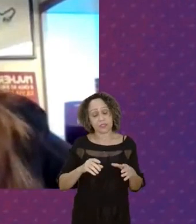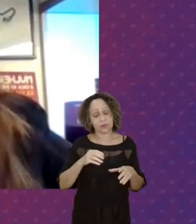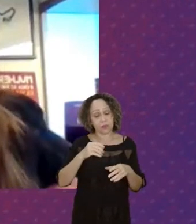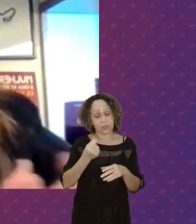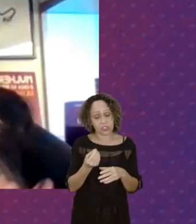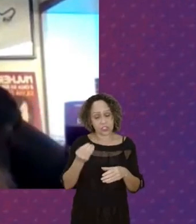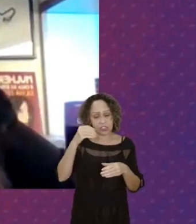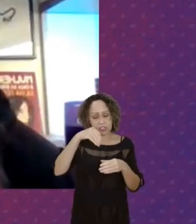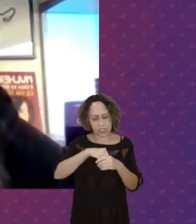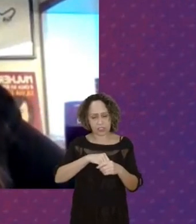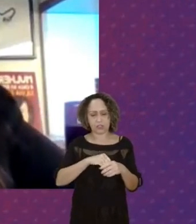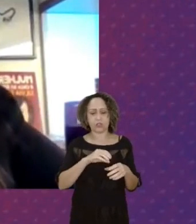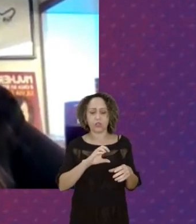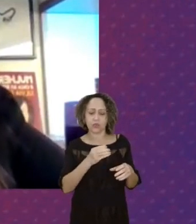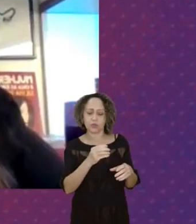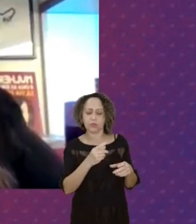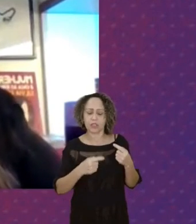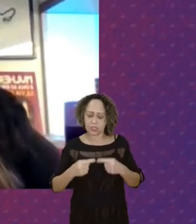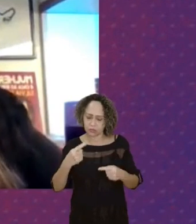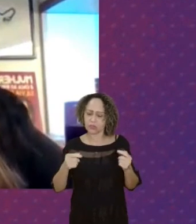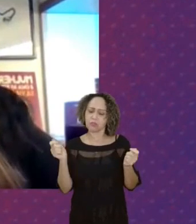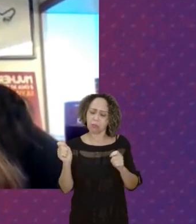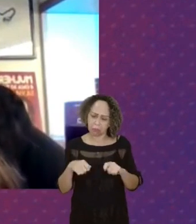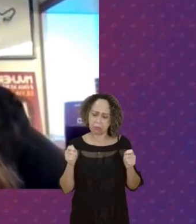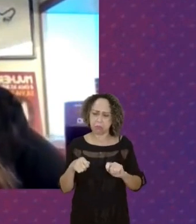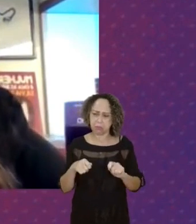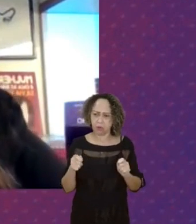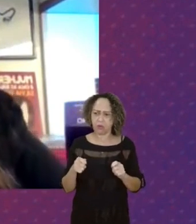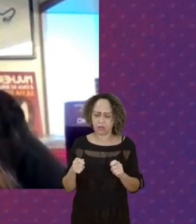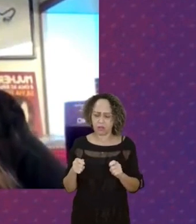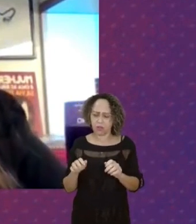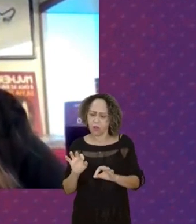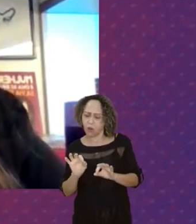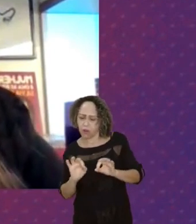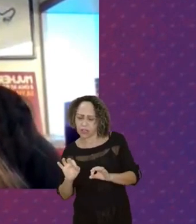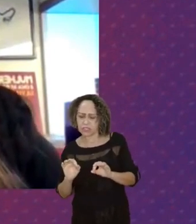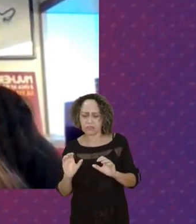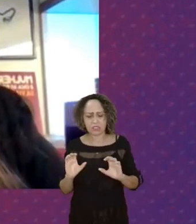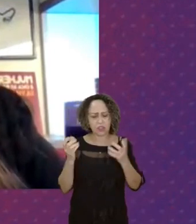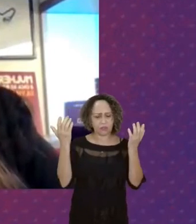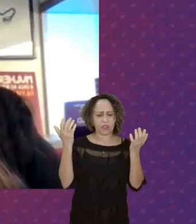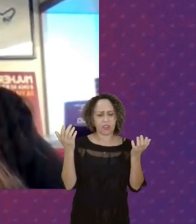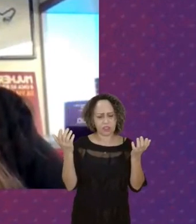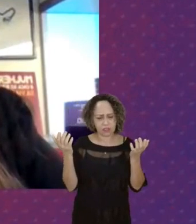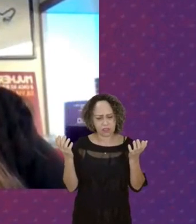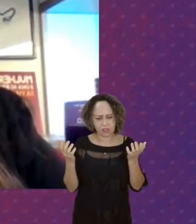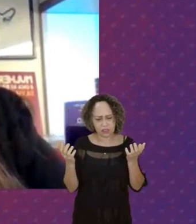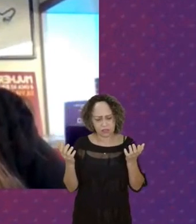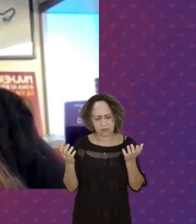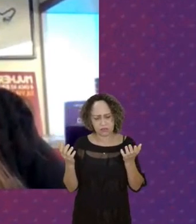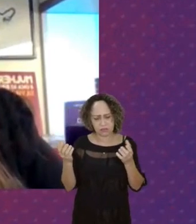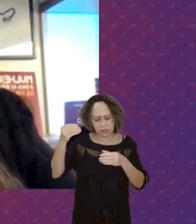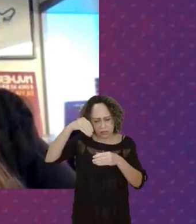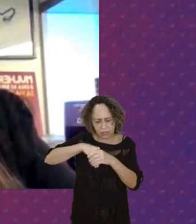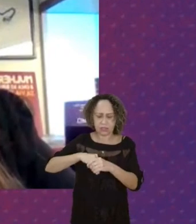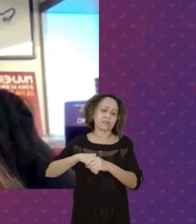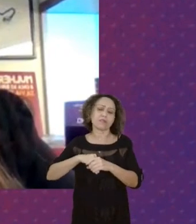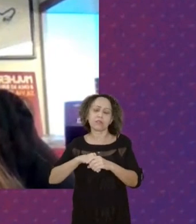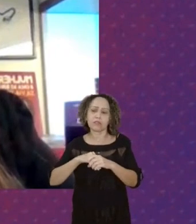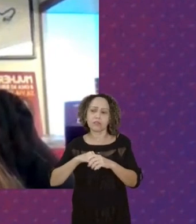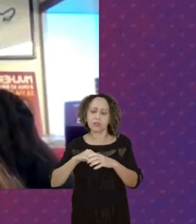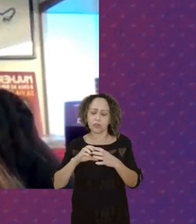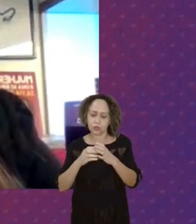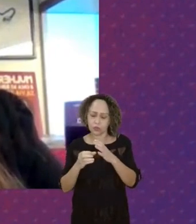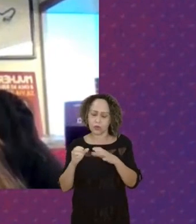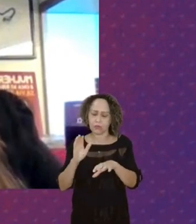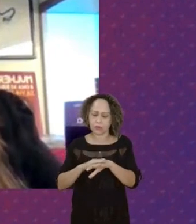outra coisa, quando os partidos políticos fazem ali organização de eventos intrapartidários. Tanto é que a própria resolução,